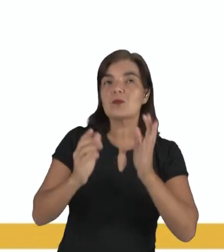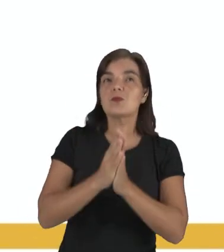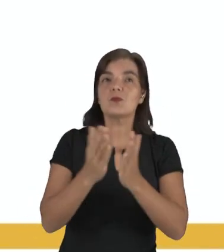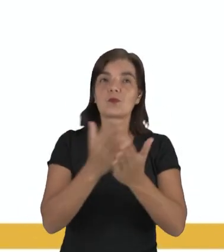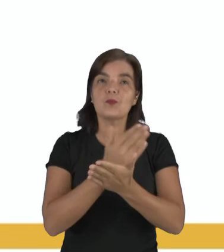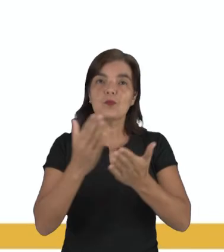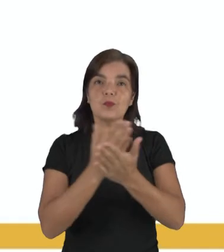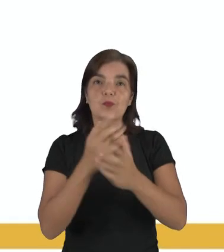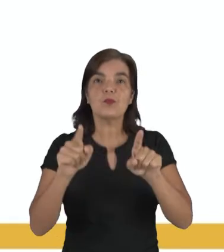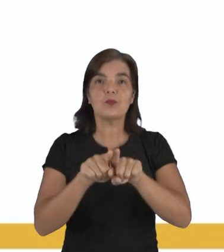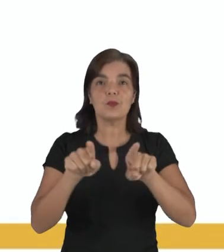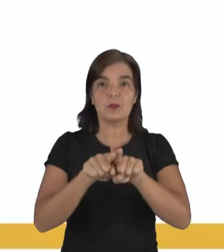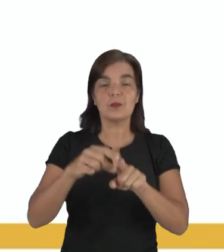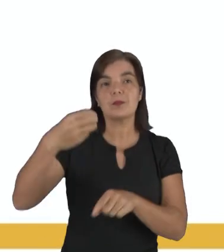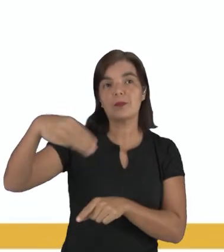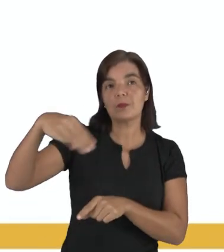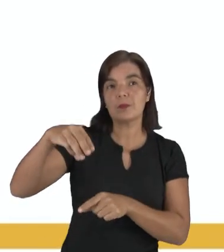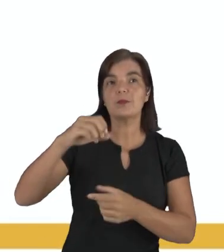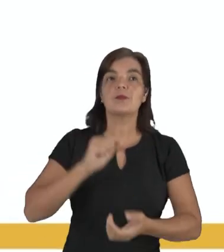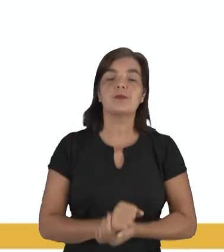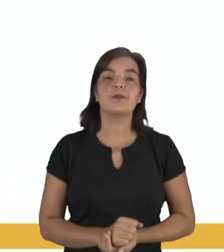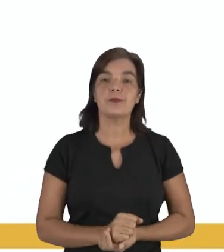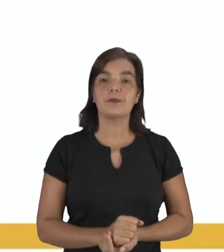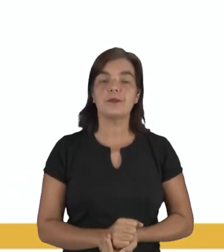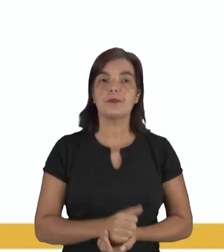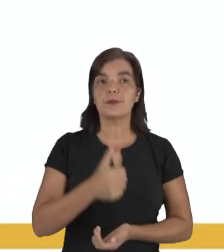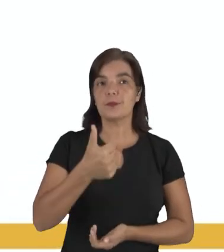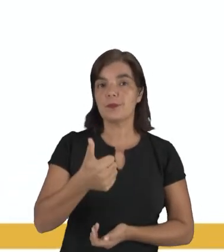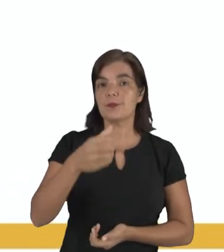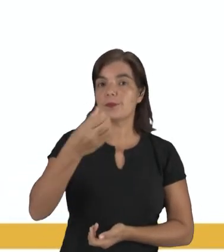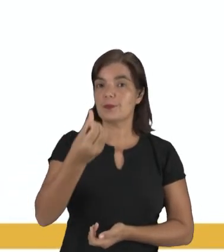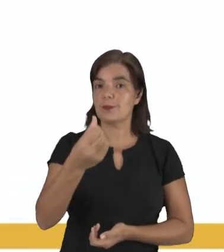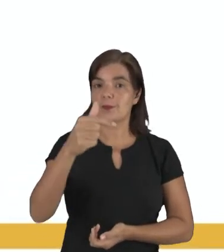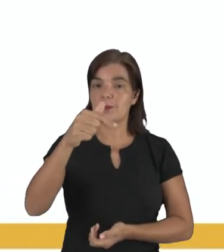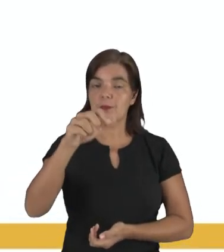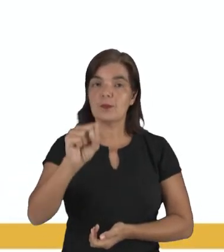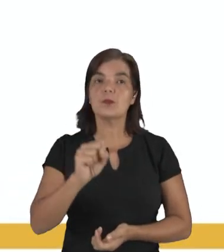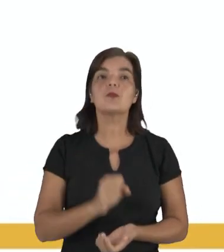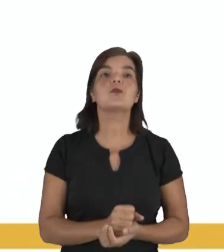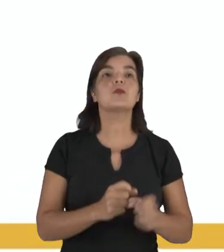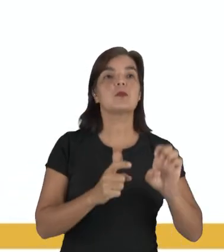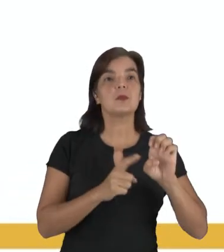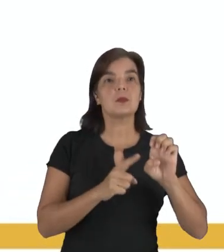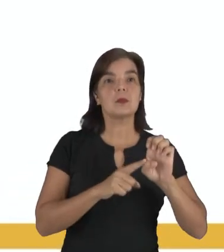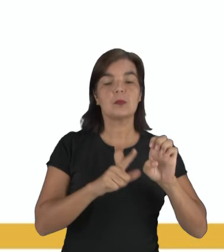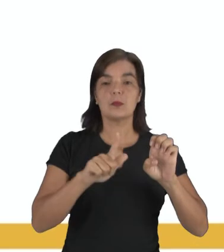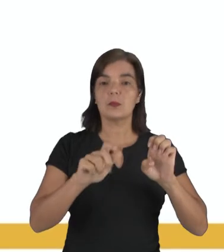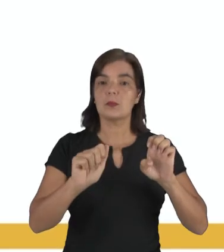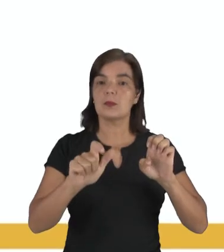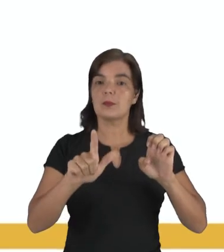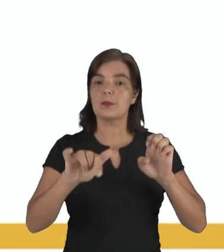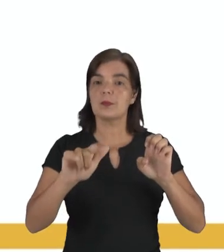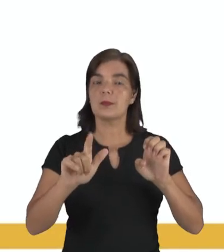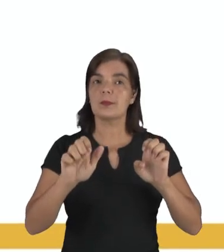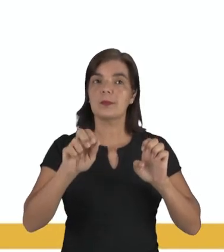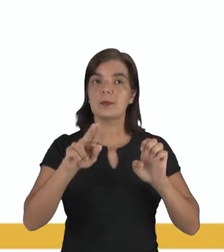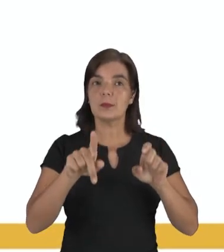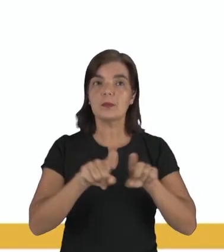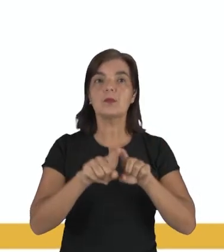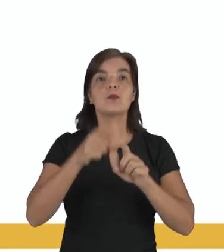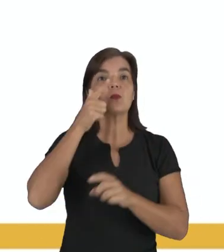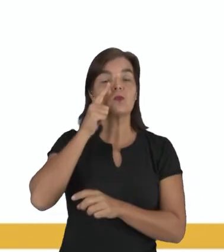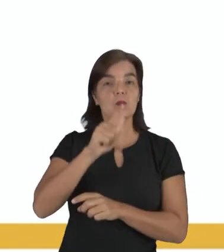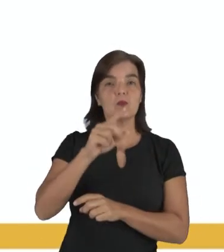livro Filosofia Natural, Princípio Matemático, de 1678. E a última opção é: